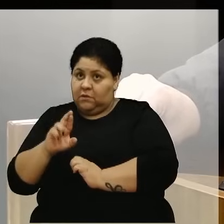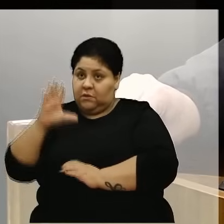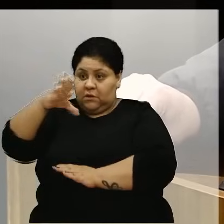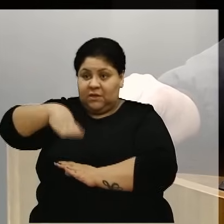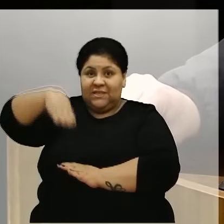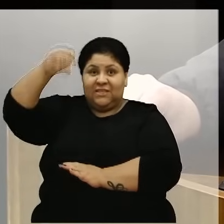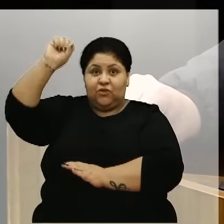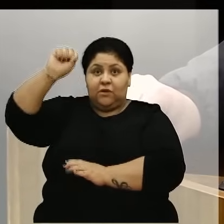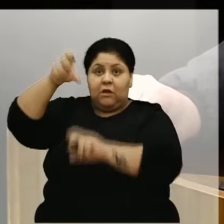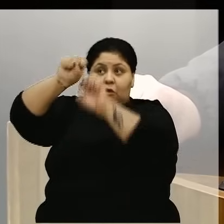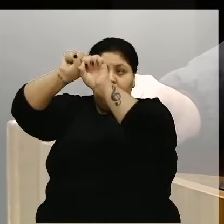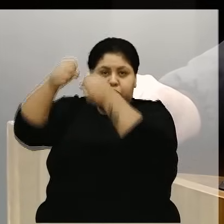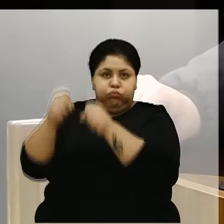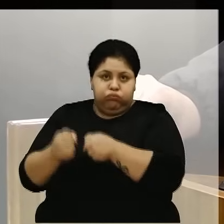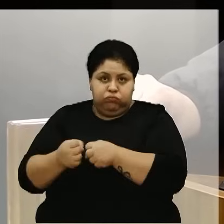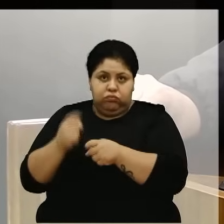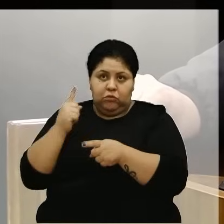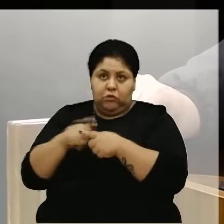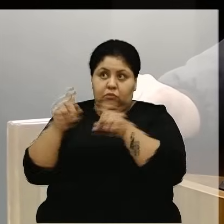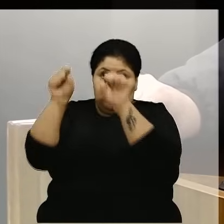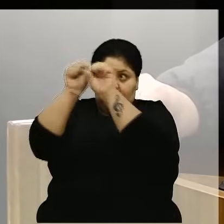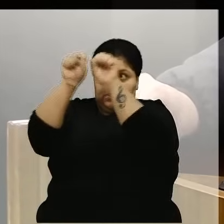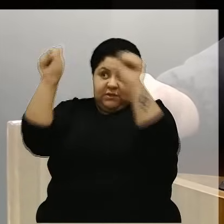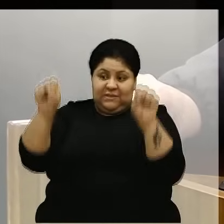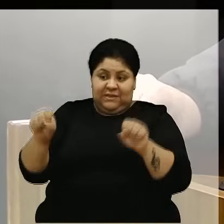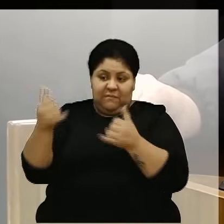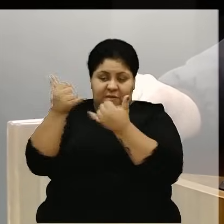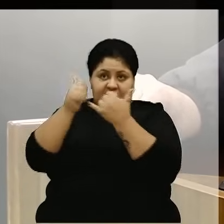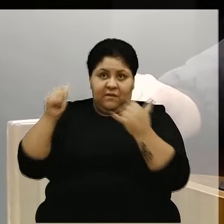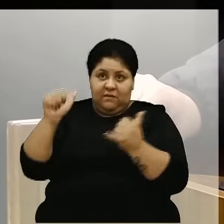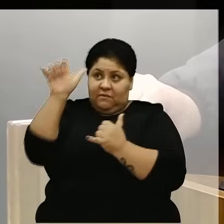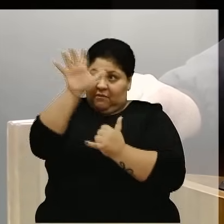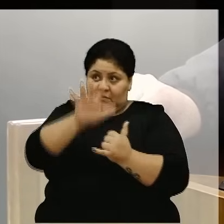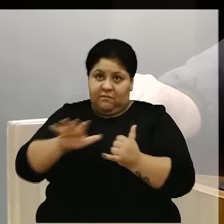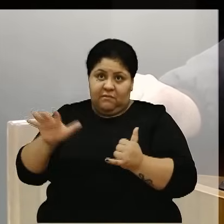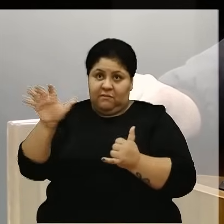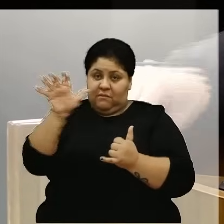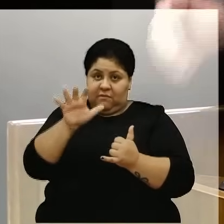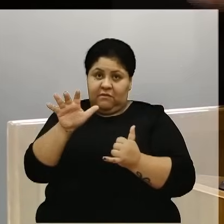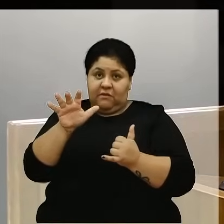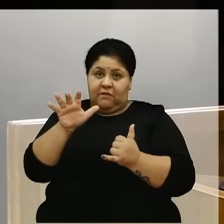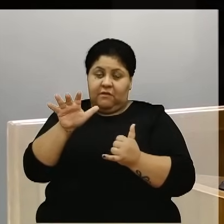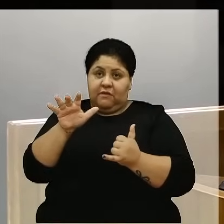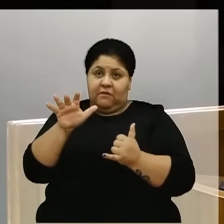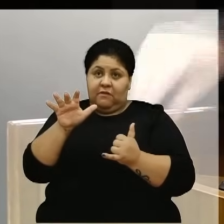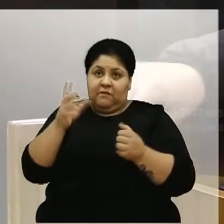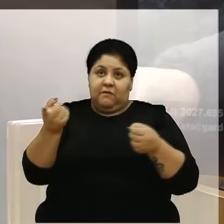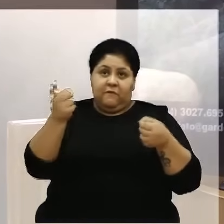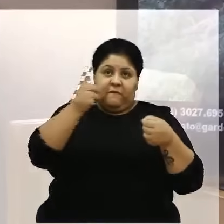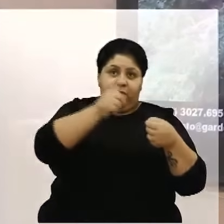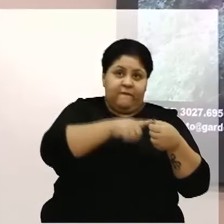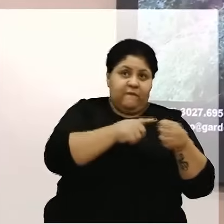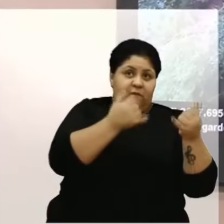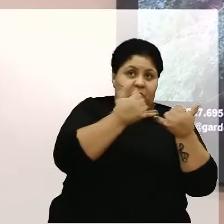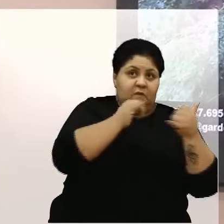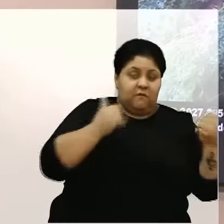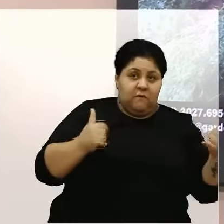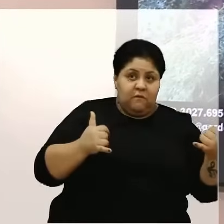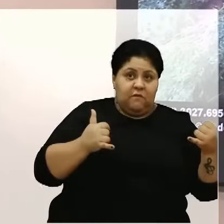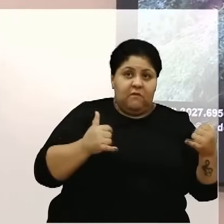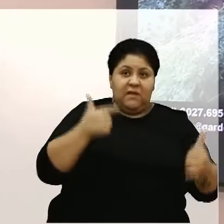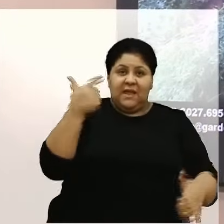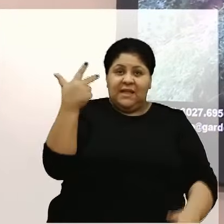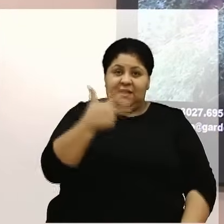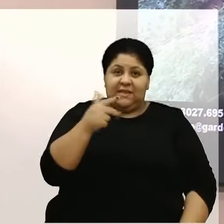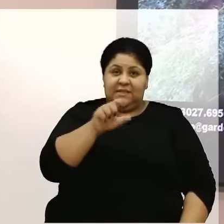um colapso, por causa do Sistema Energético Nacional, reabilita a energia pelas outras 2 linhas, uma que vem pela Terceira